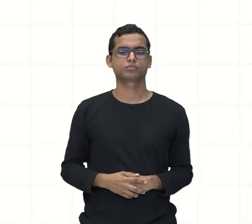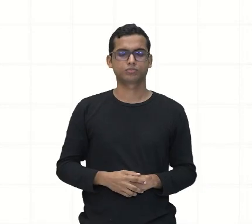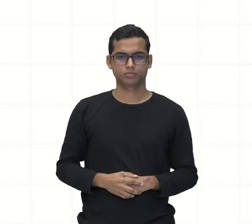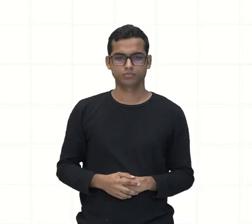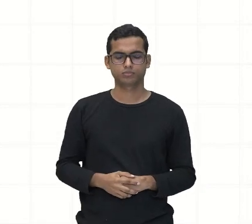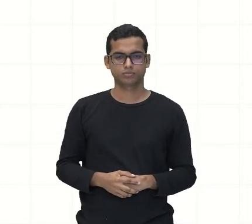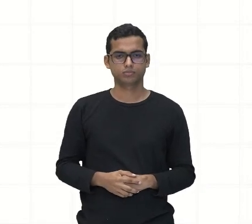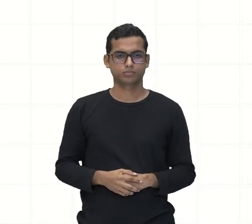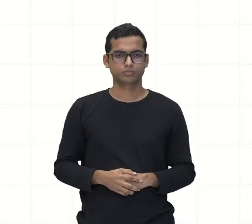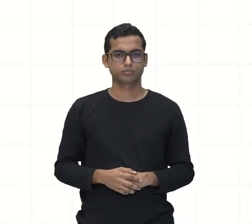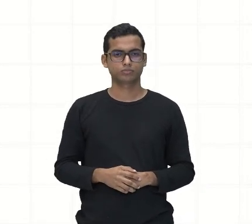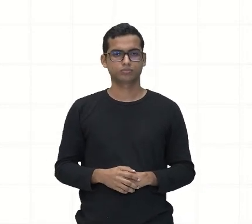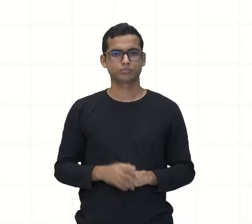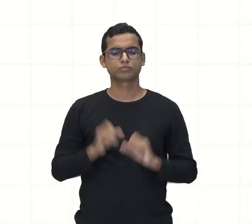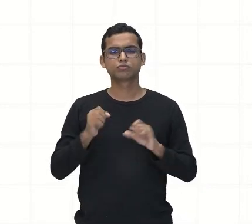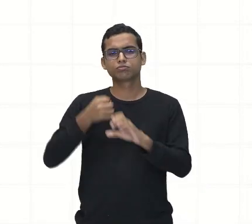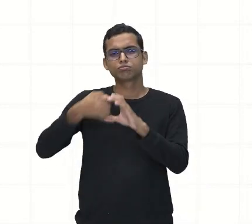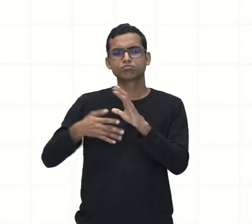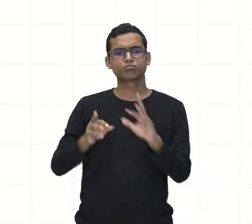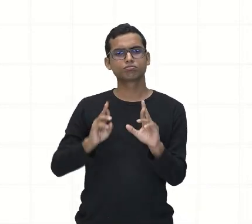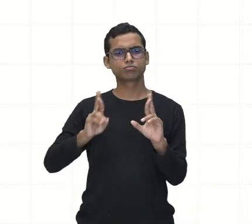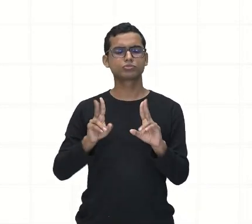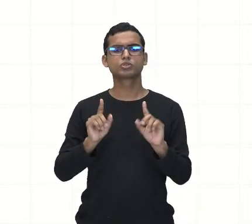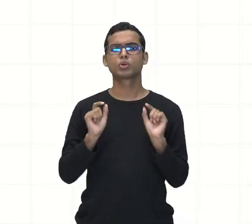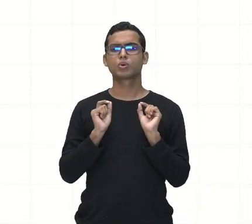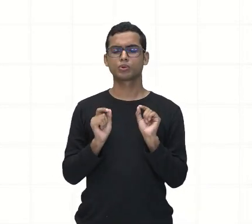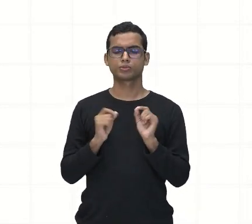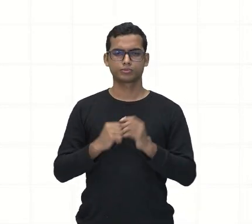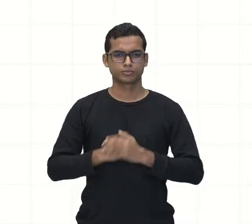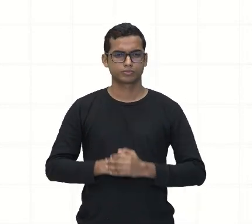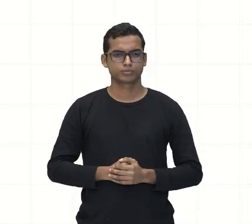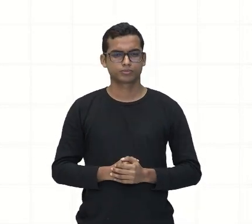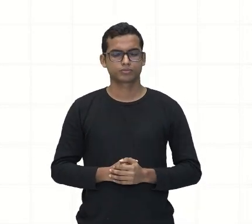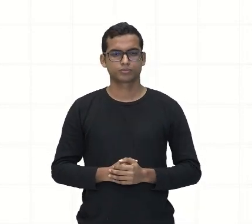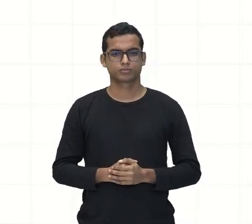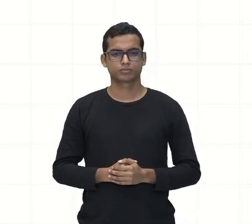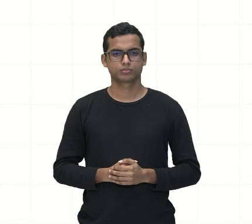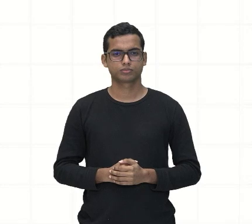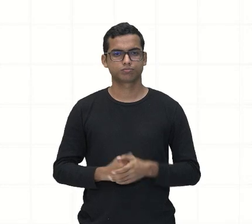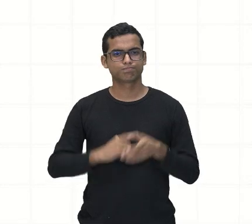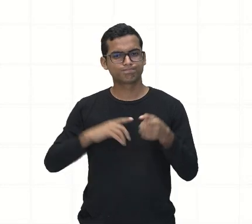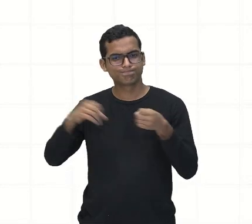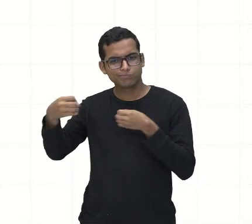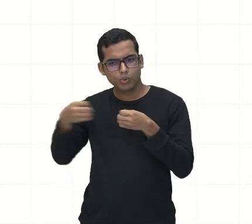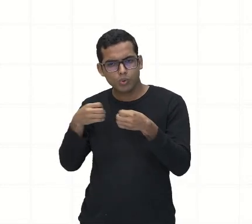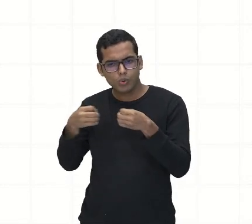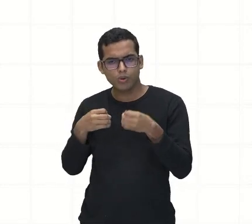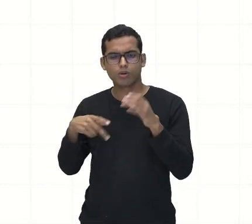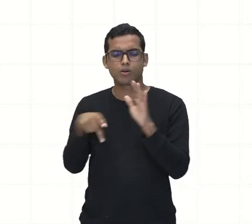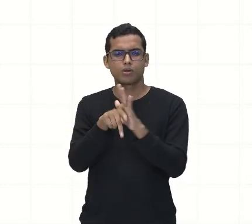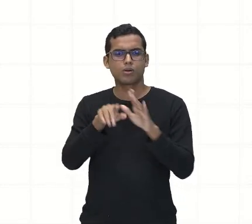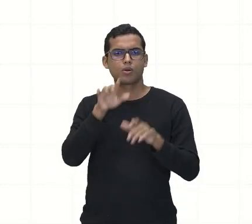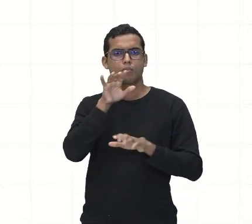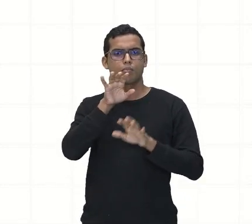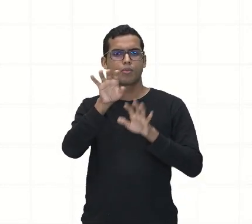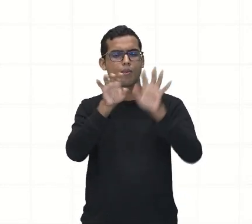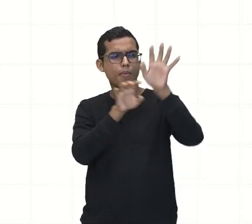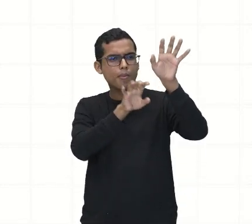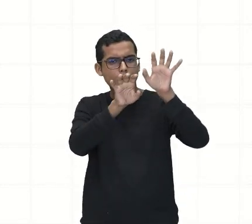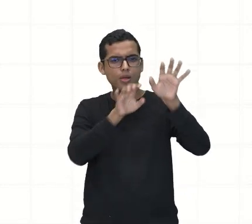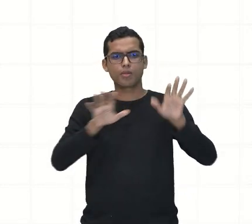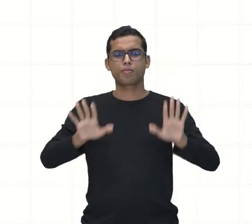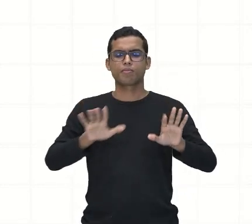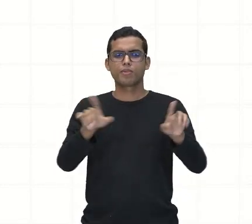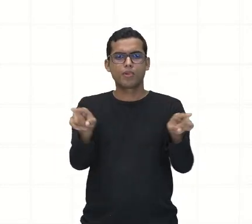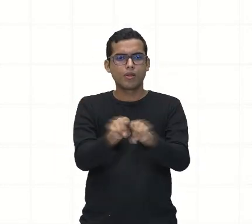que diferenciava é que eles estavam próximos na escala, mas